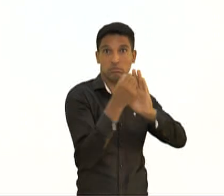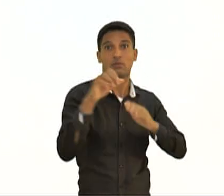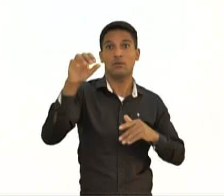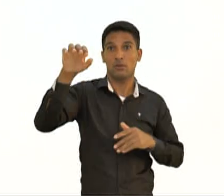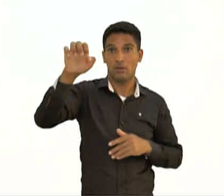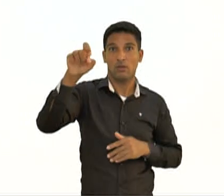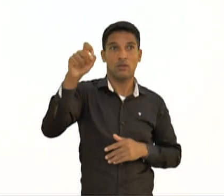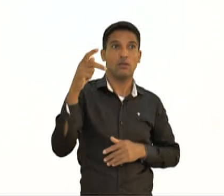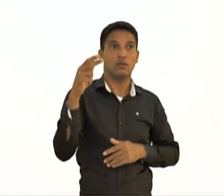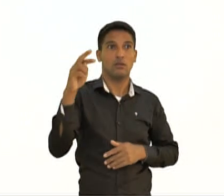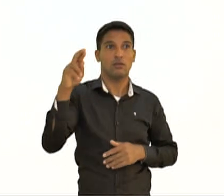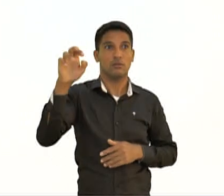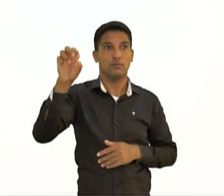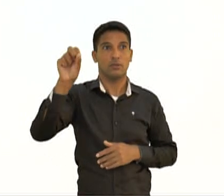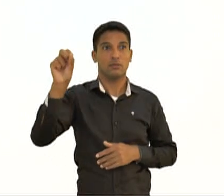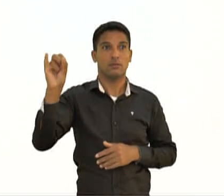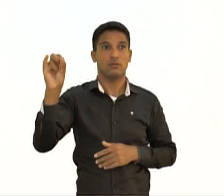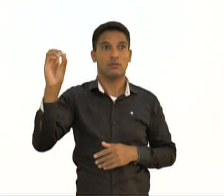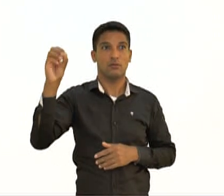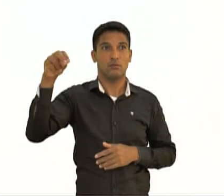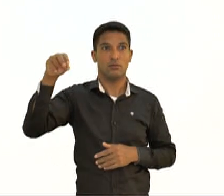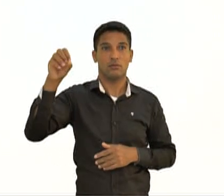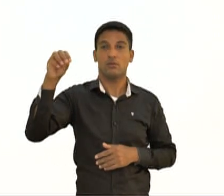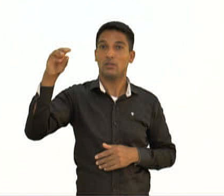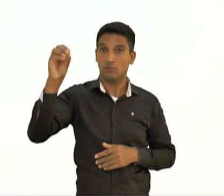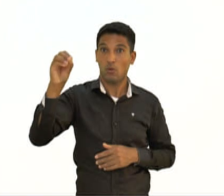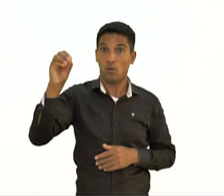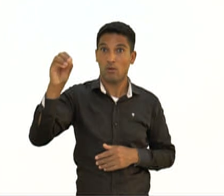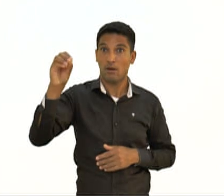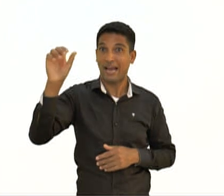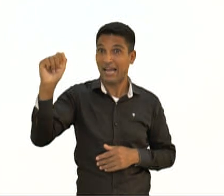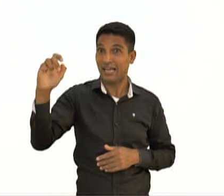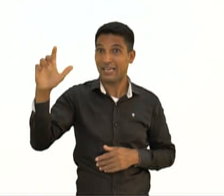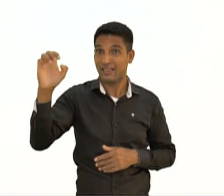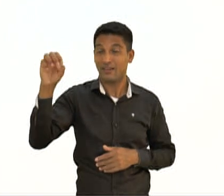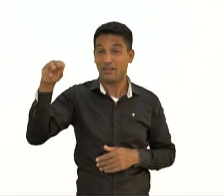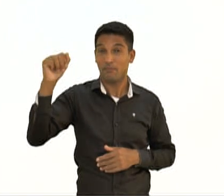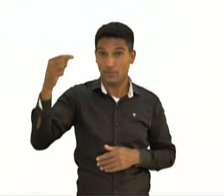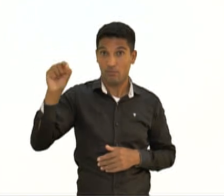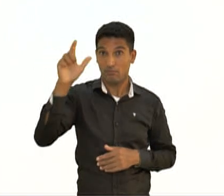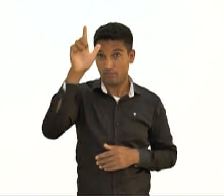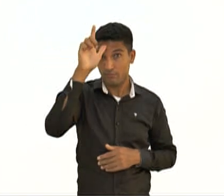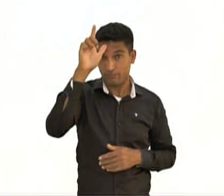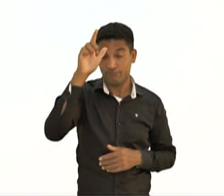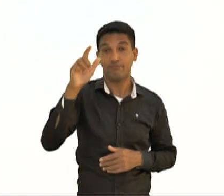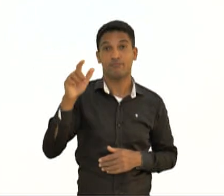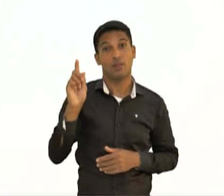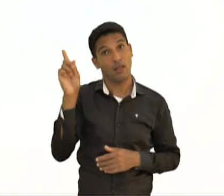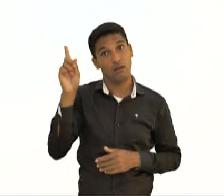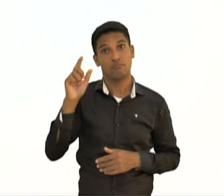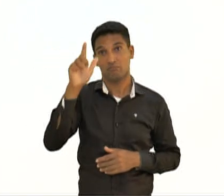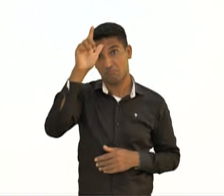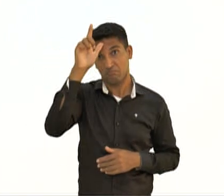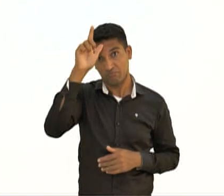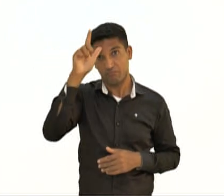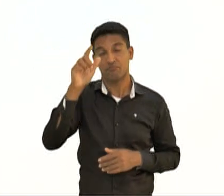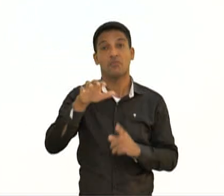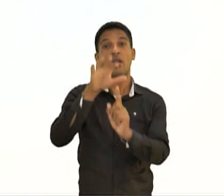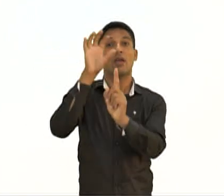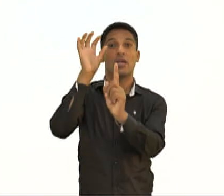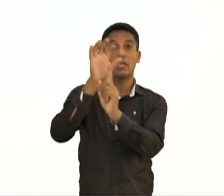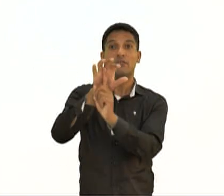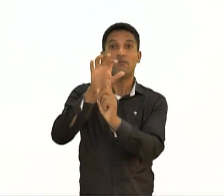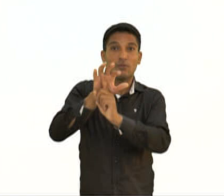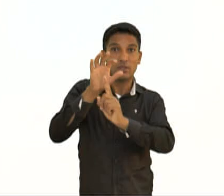membros do grupo, né, de um grupo que surgiu como um dos influenciadores de todas as características